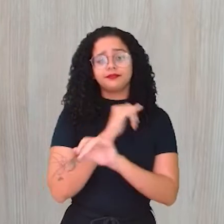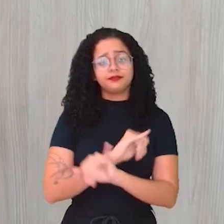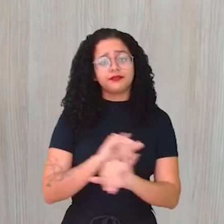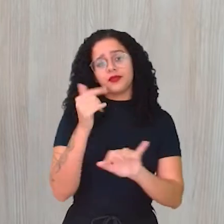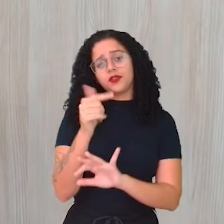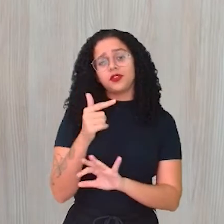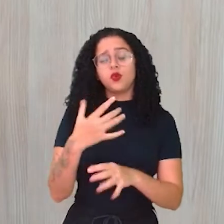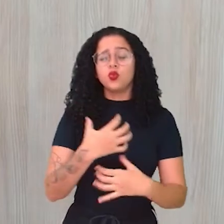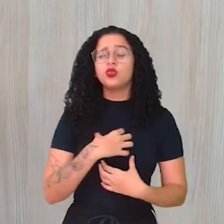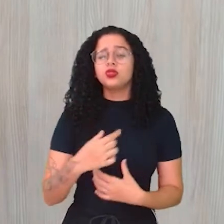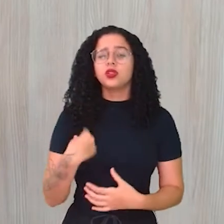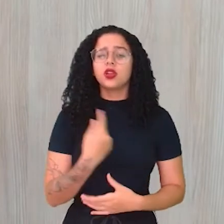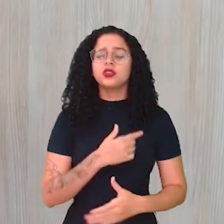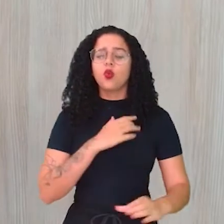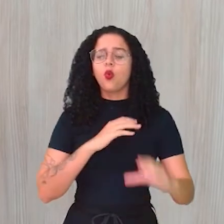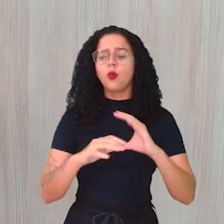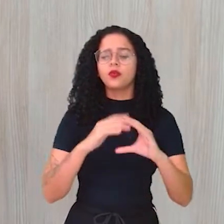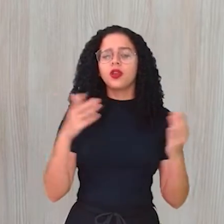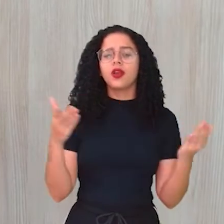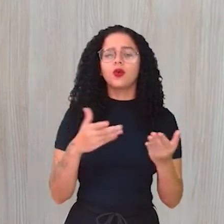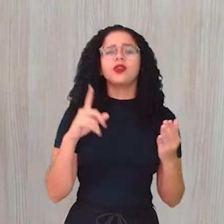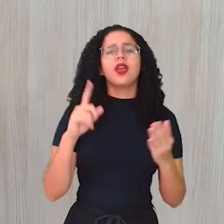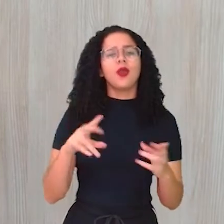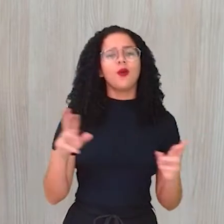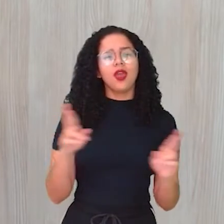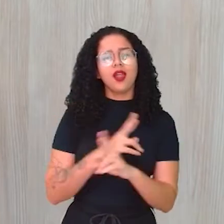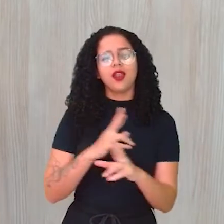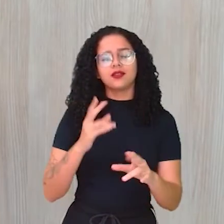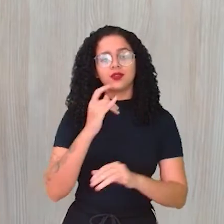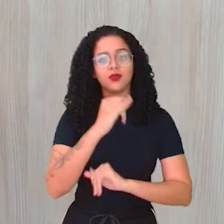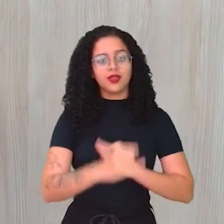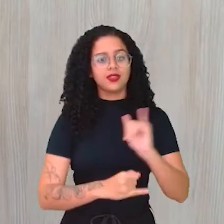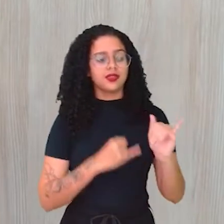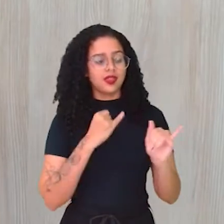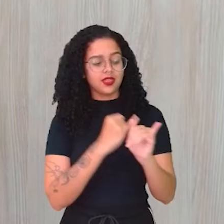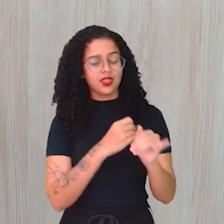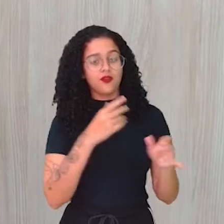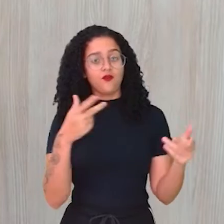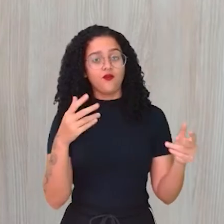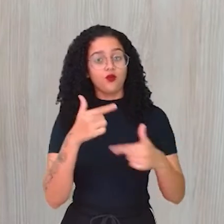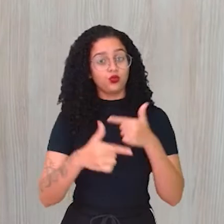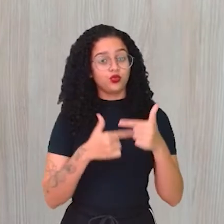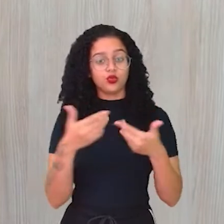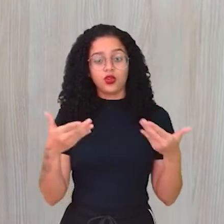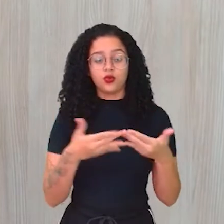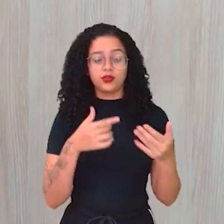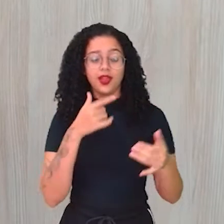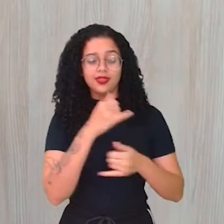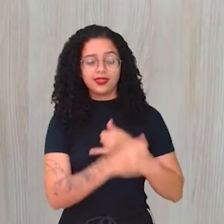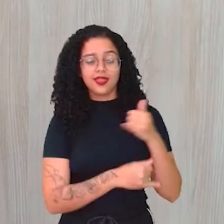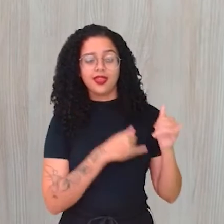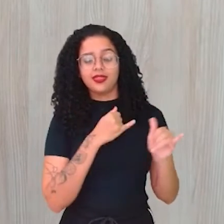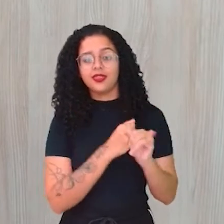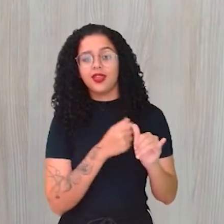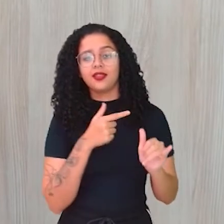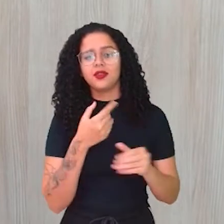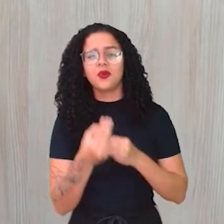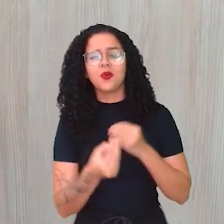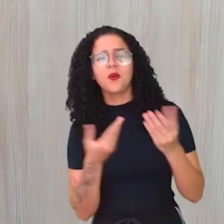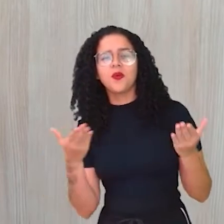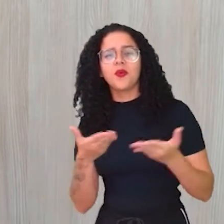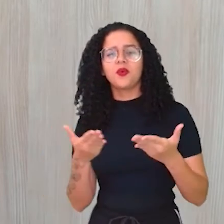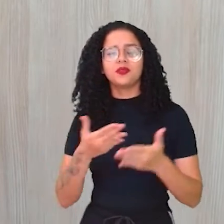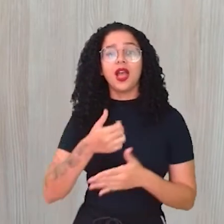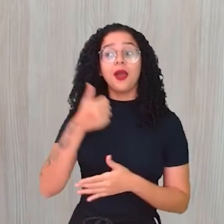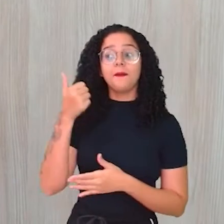hoje, a gente vê que é uma relação também como a internet funciona hoje, né? O que a gente chamava da internet, a